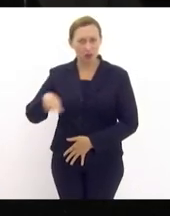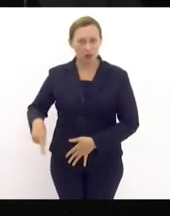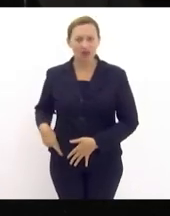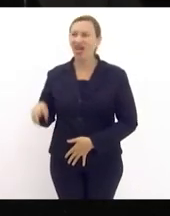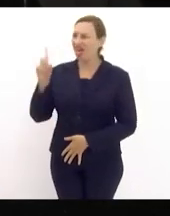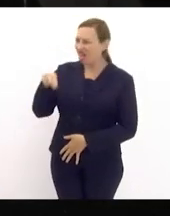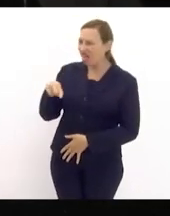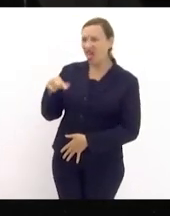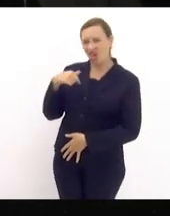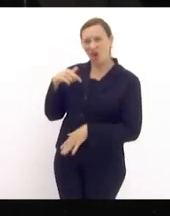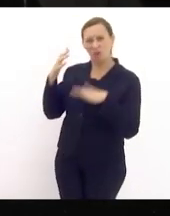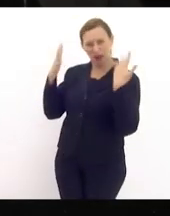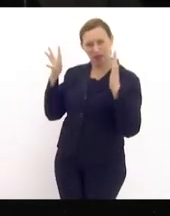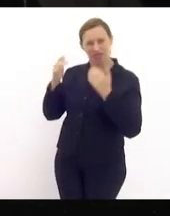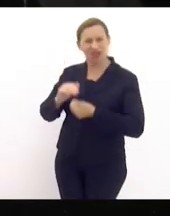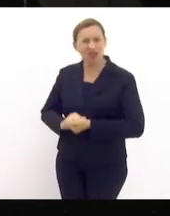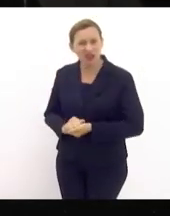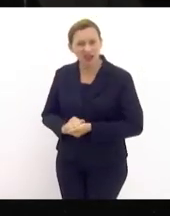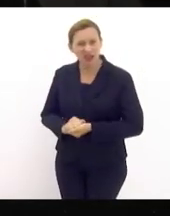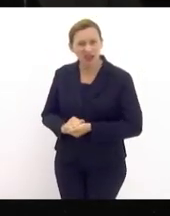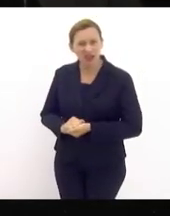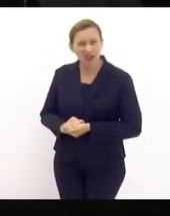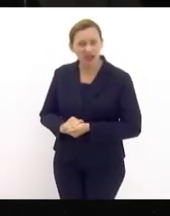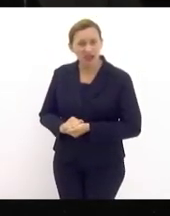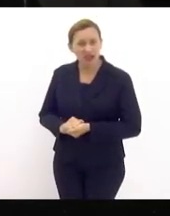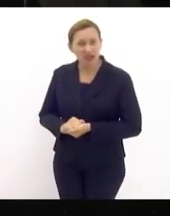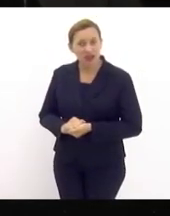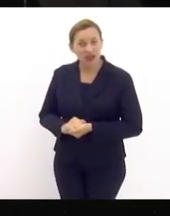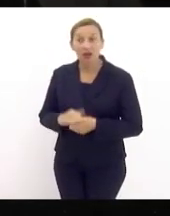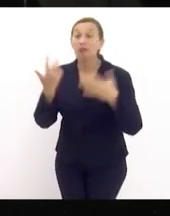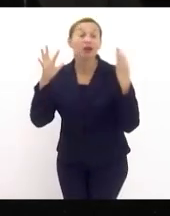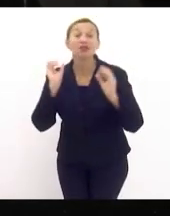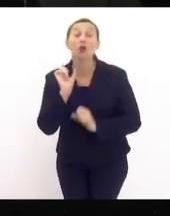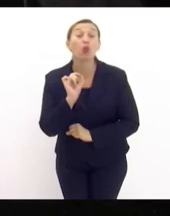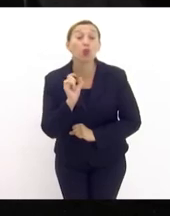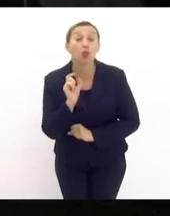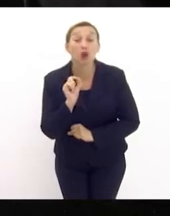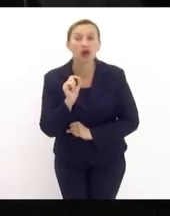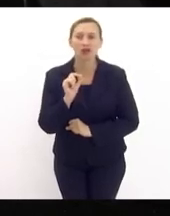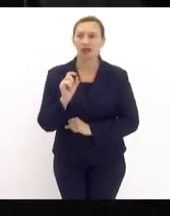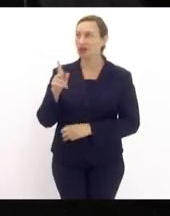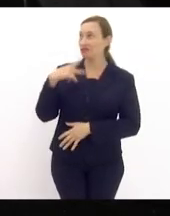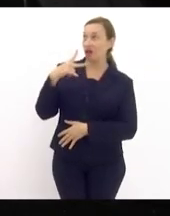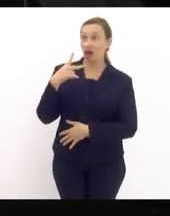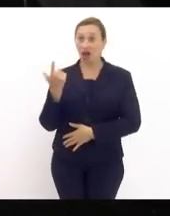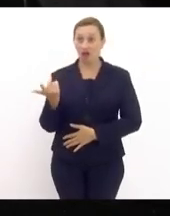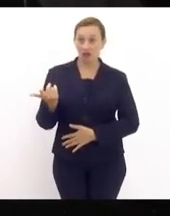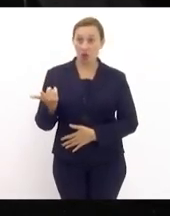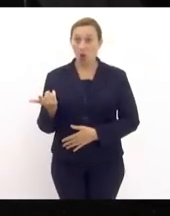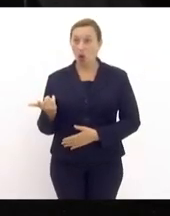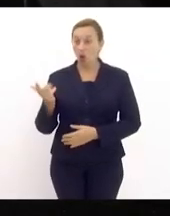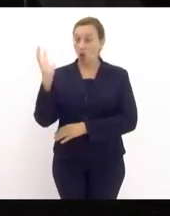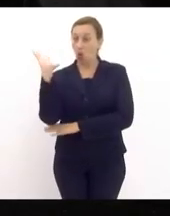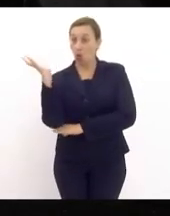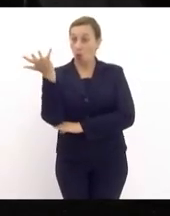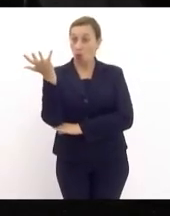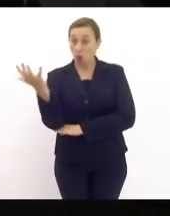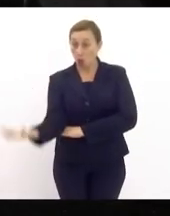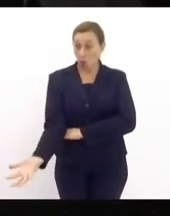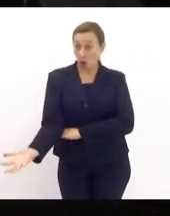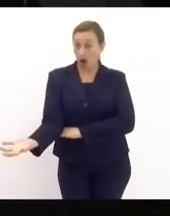É isso que eu tenho que comemorar? Tem que comemorar o quê? Aquilo que eles diziam, olha, o desmatamento no